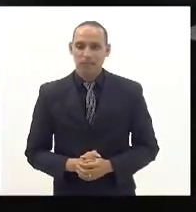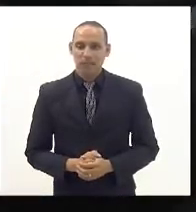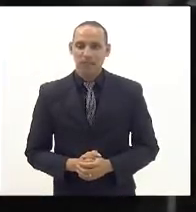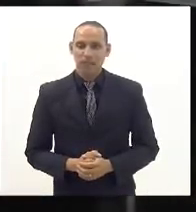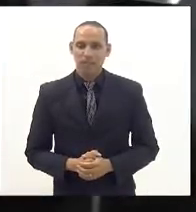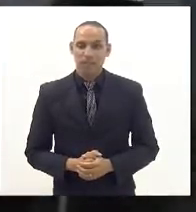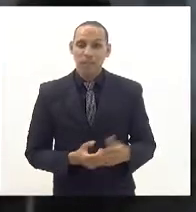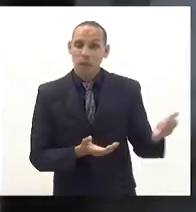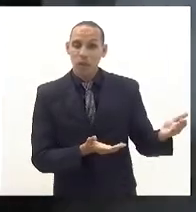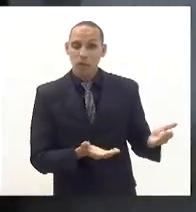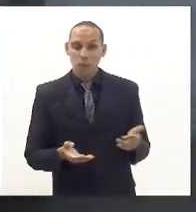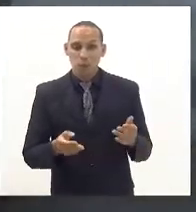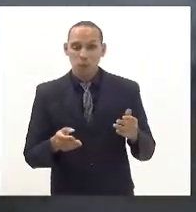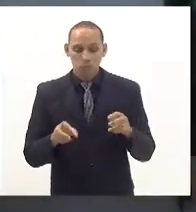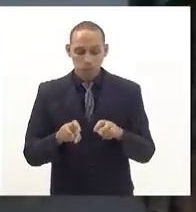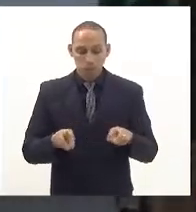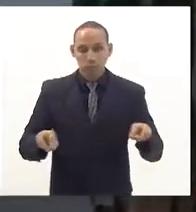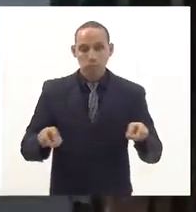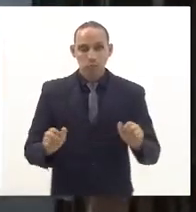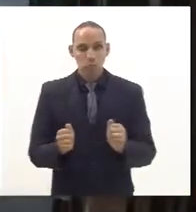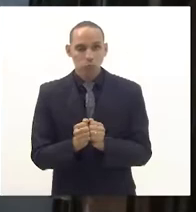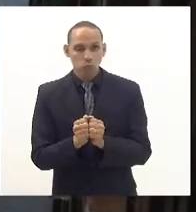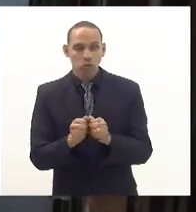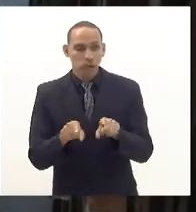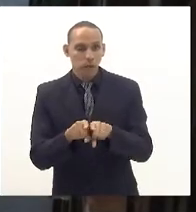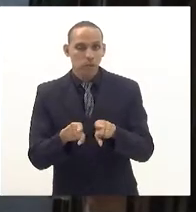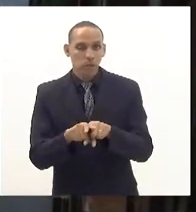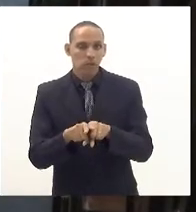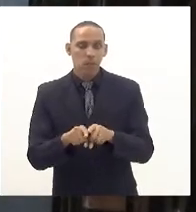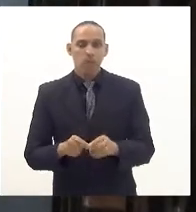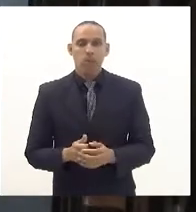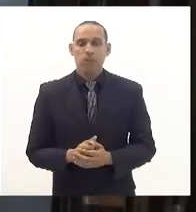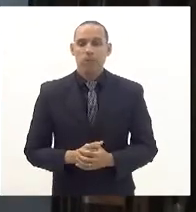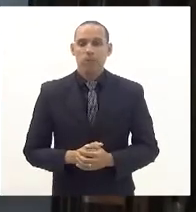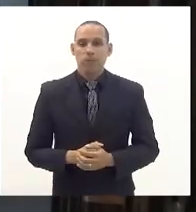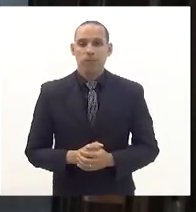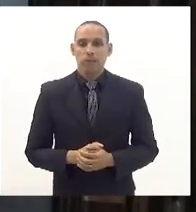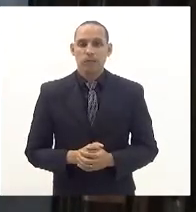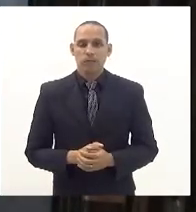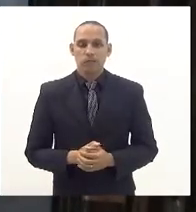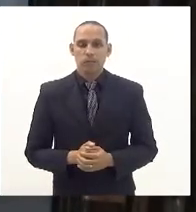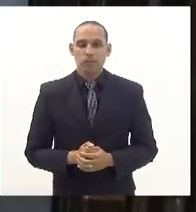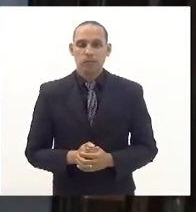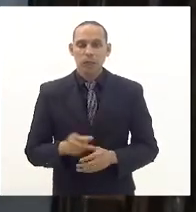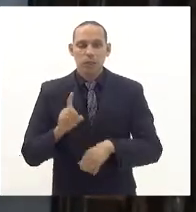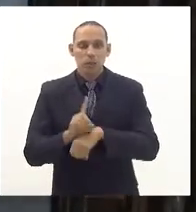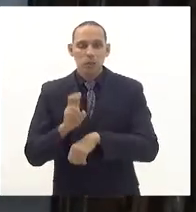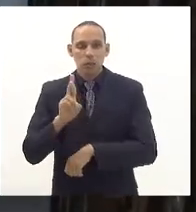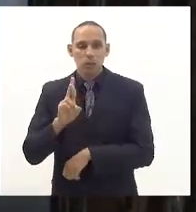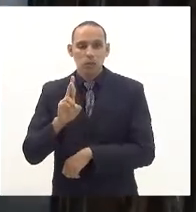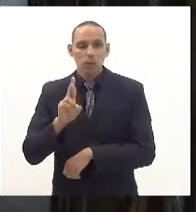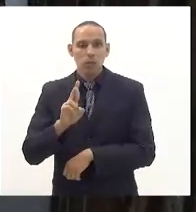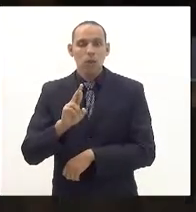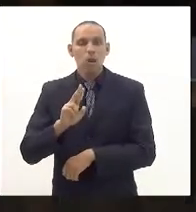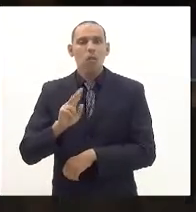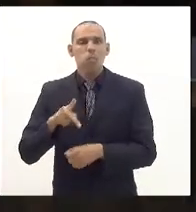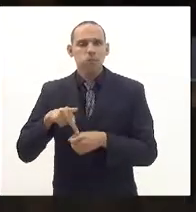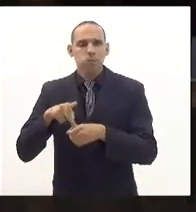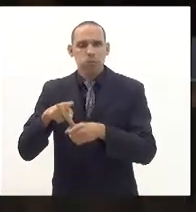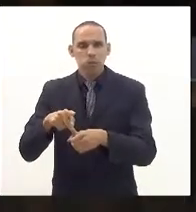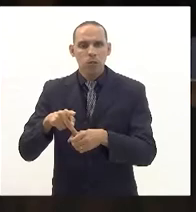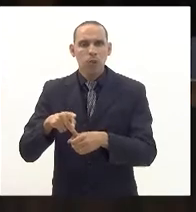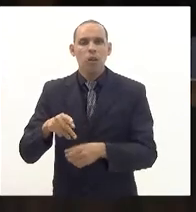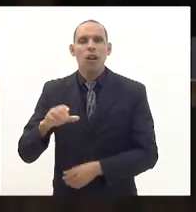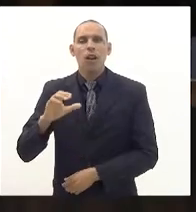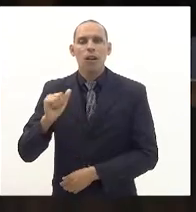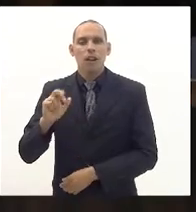eu convido também para estar conosco aqui a mesa o Dr Procurador de Justiça Carlos